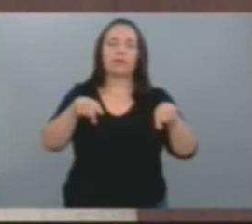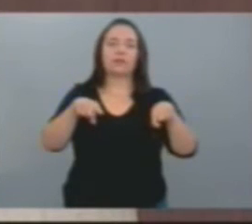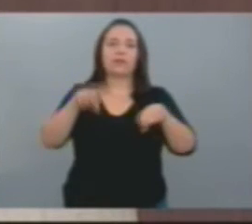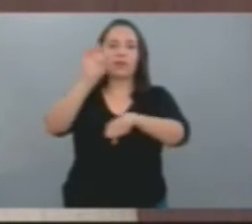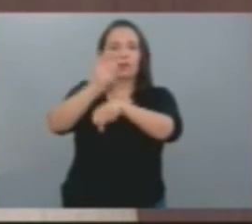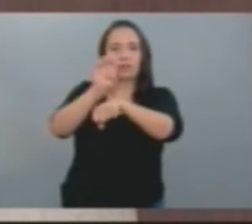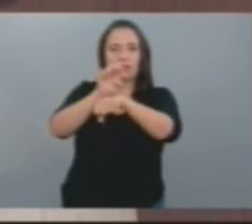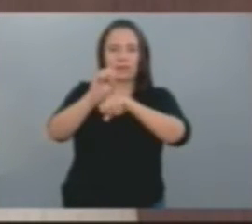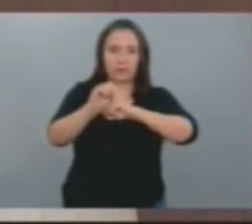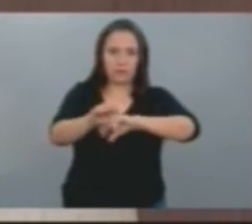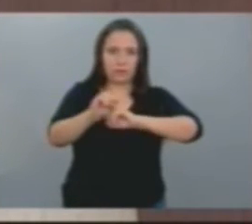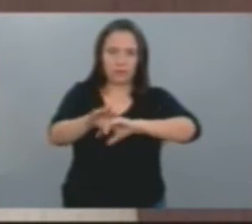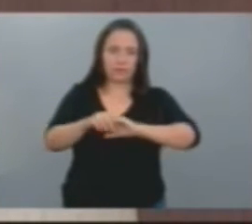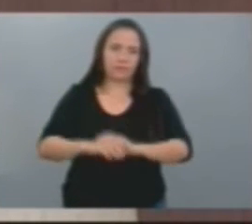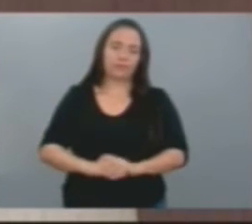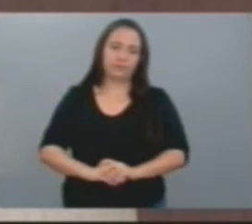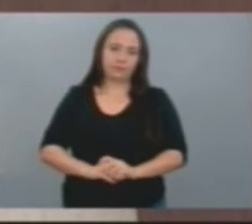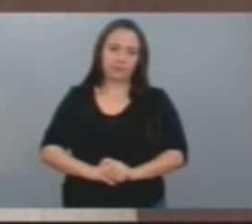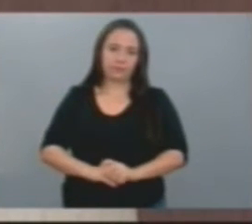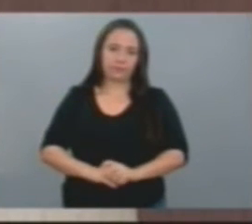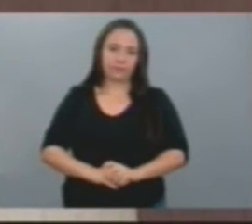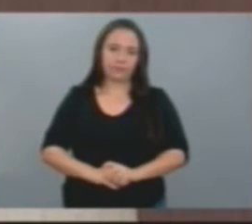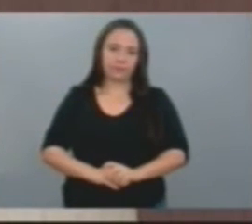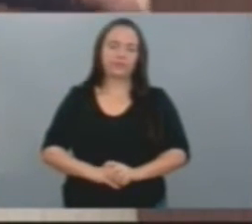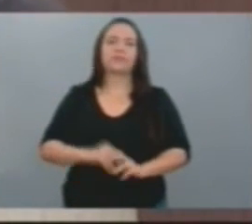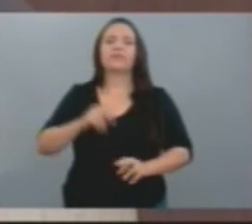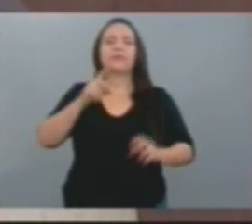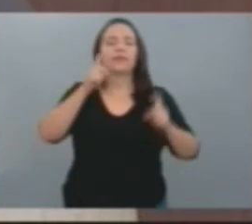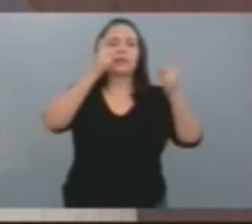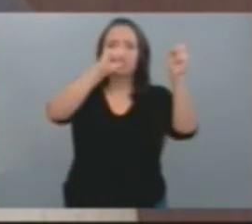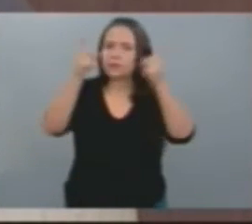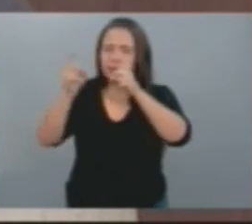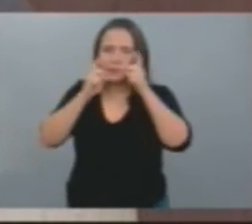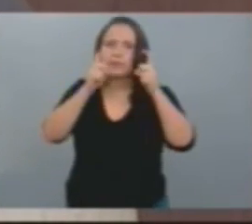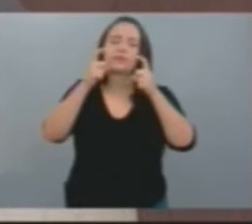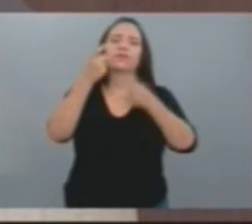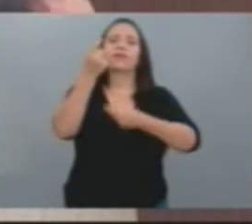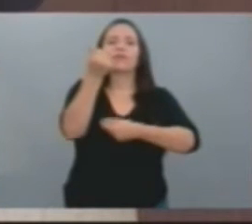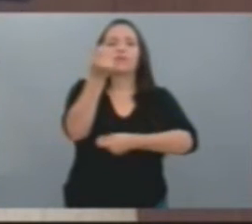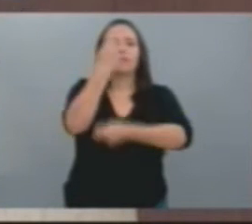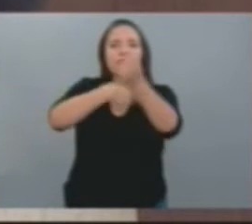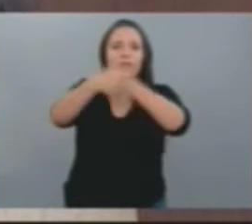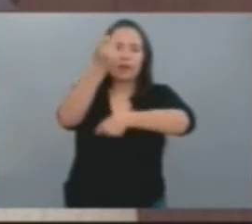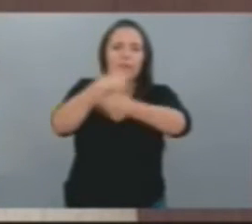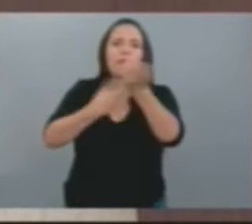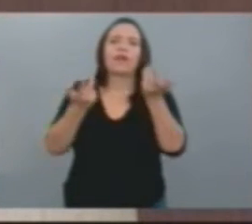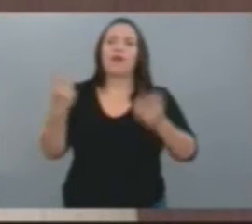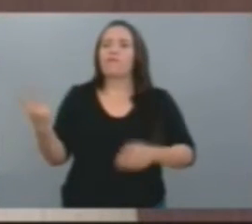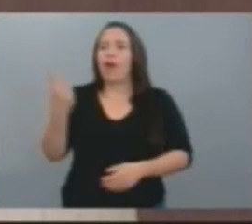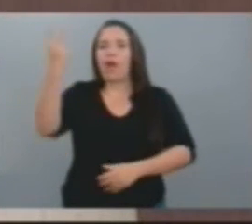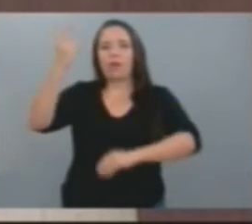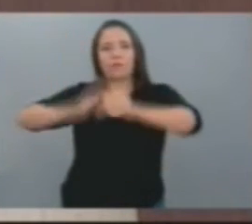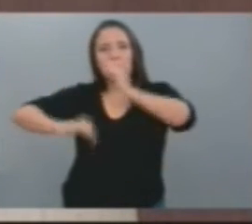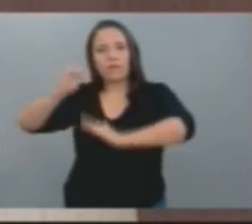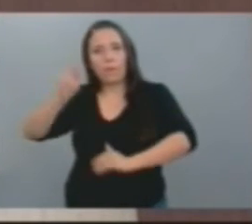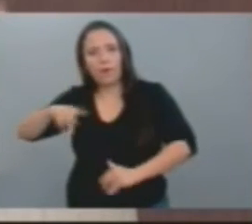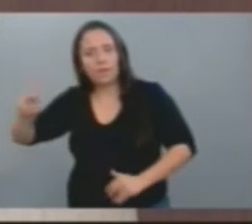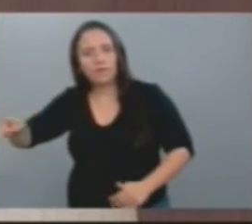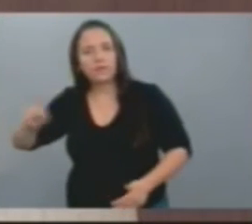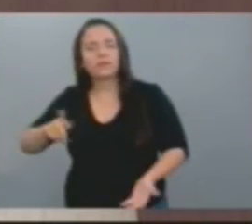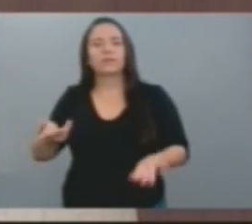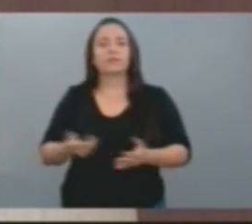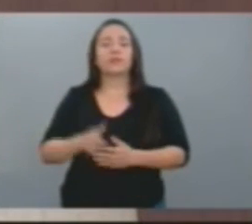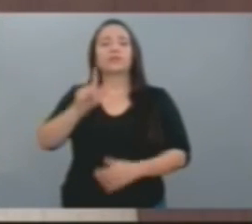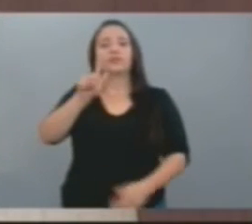Educação, onde vamos discutir financiamento, vamos discutir valorização dos professores, gestão. Uma